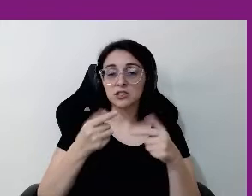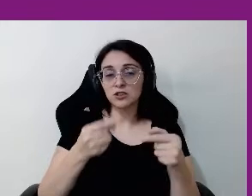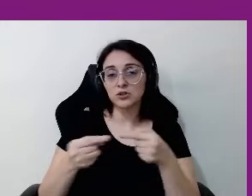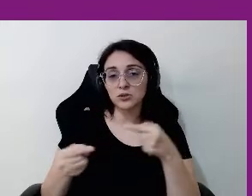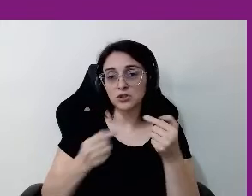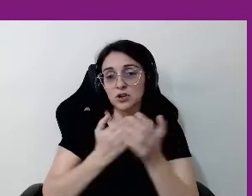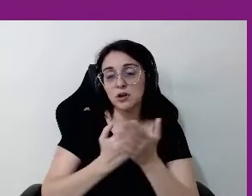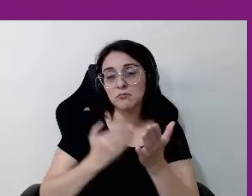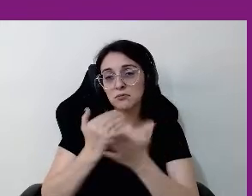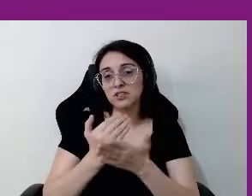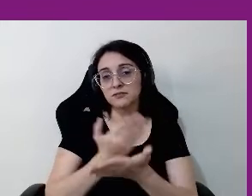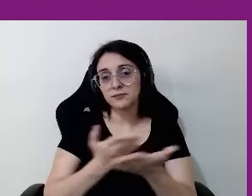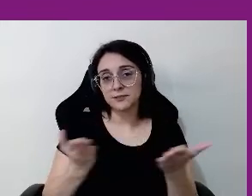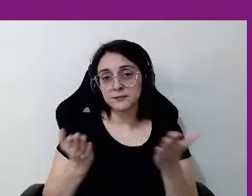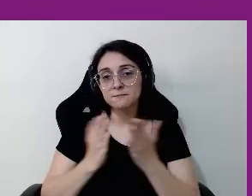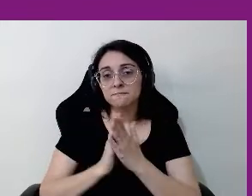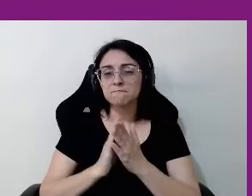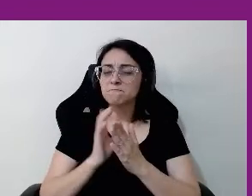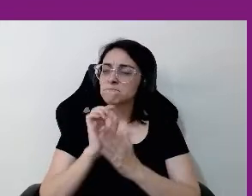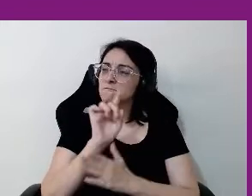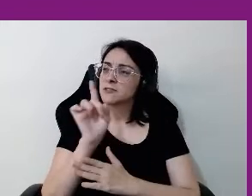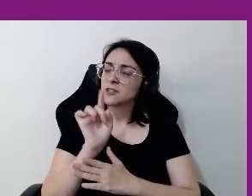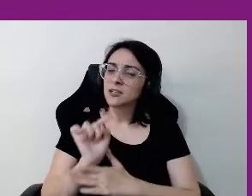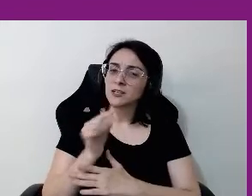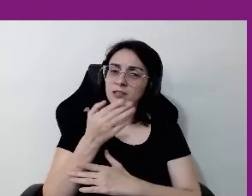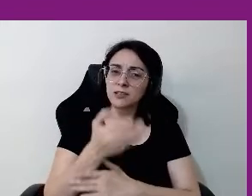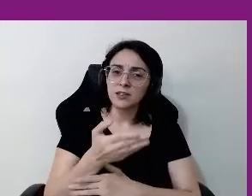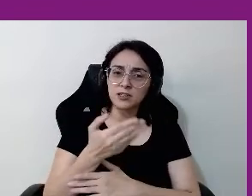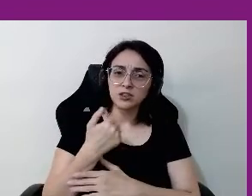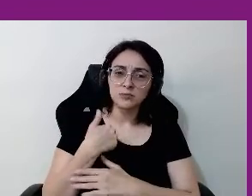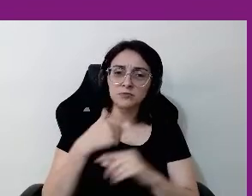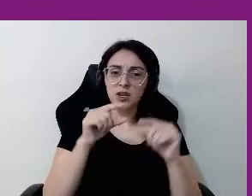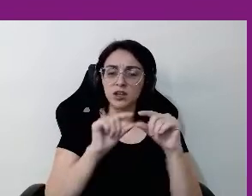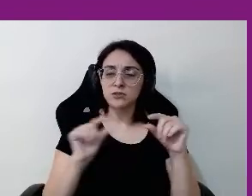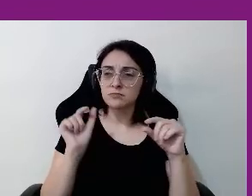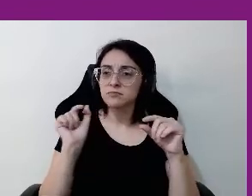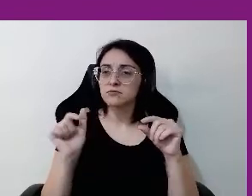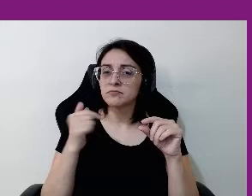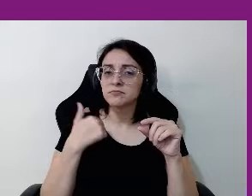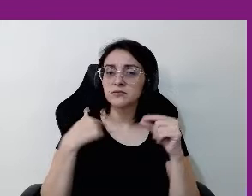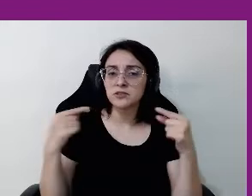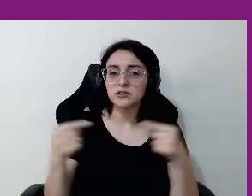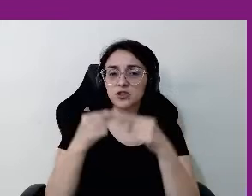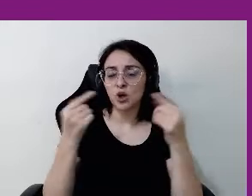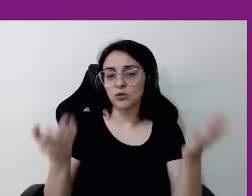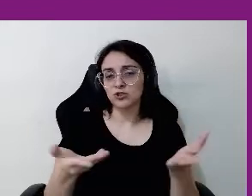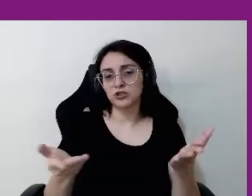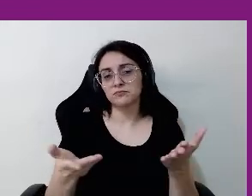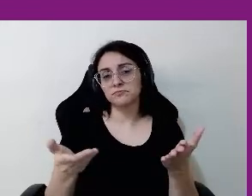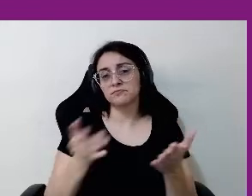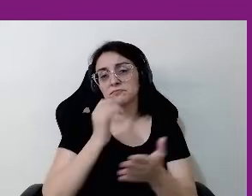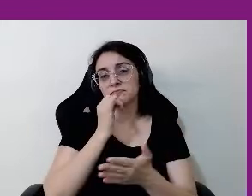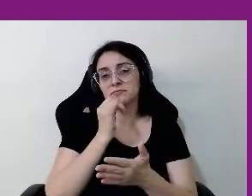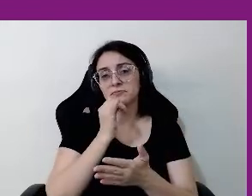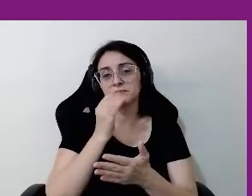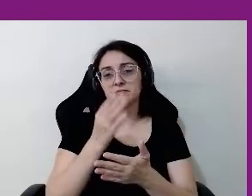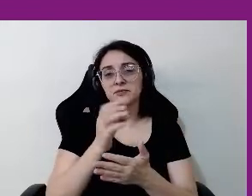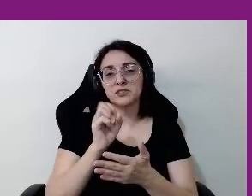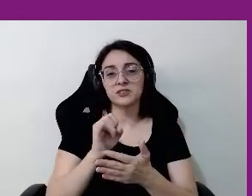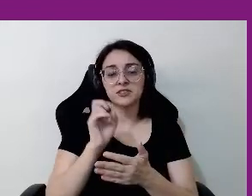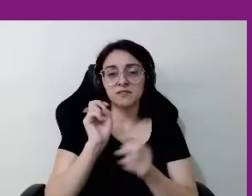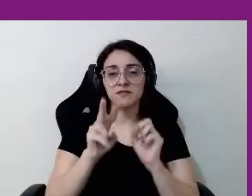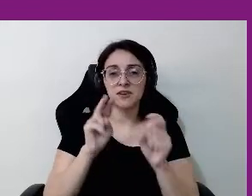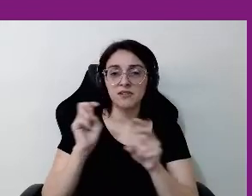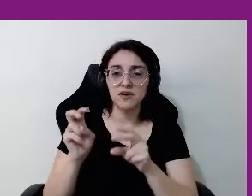discutir um pouquinho mais com vocês. Será que esse é um endpoint que a gente deve considerar hoje em dia? Por exemplo, se a gente